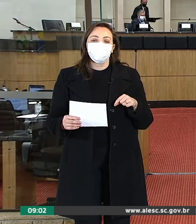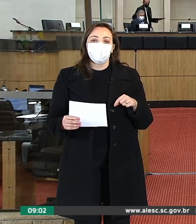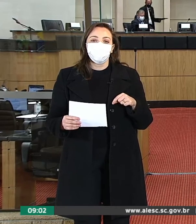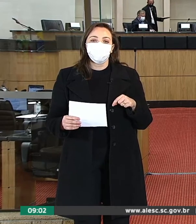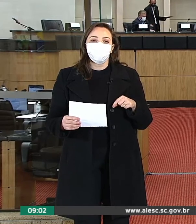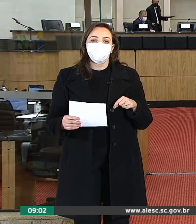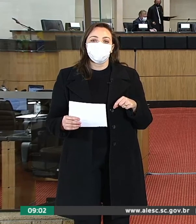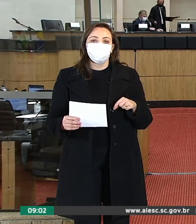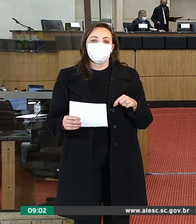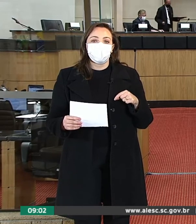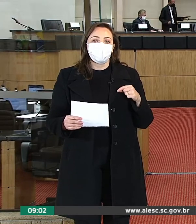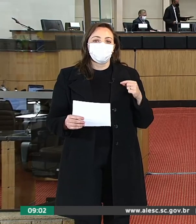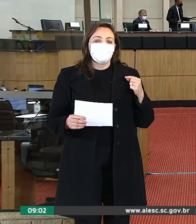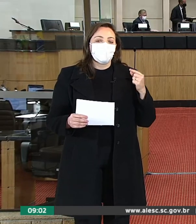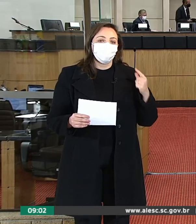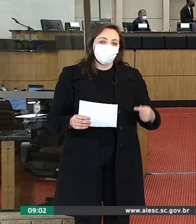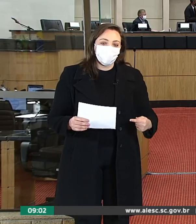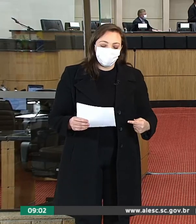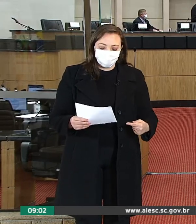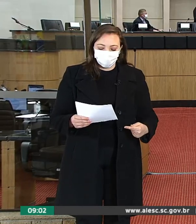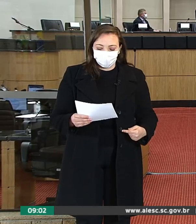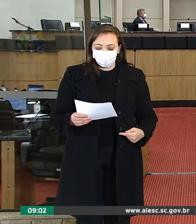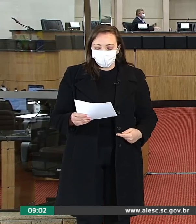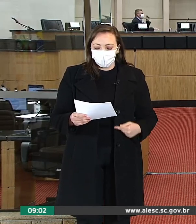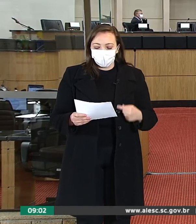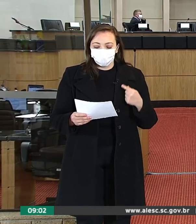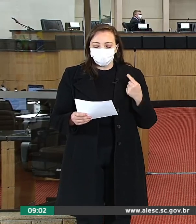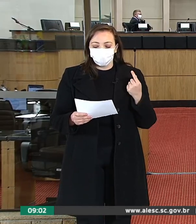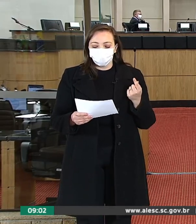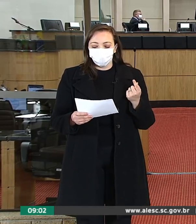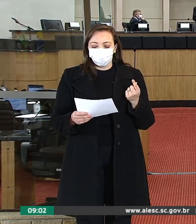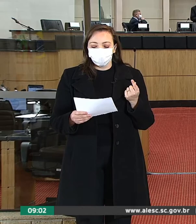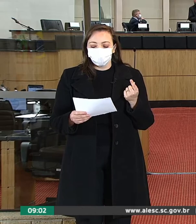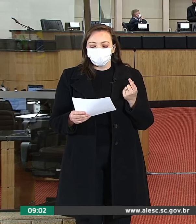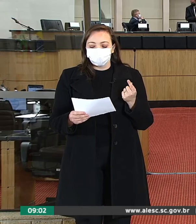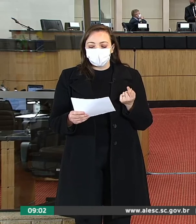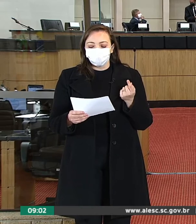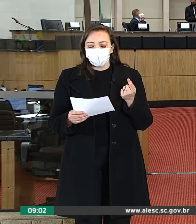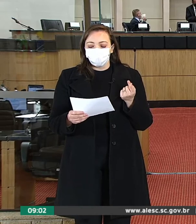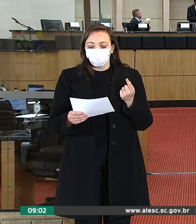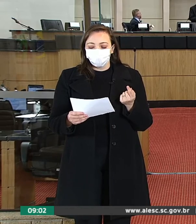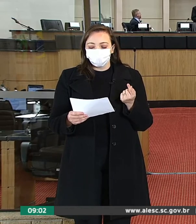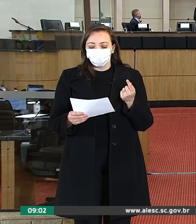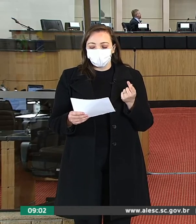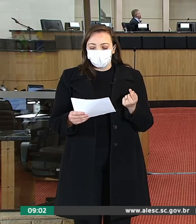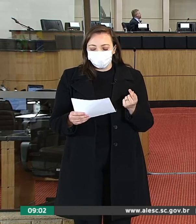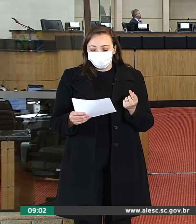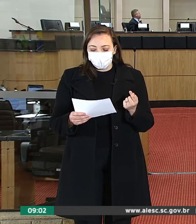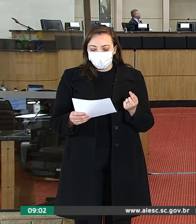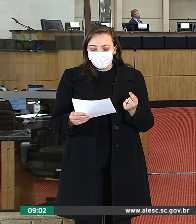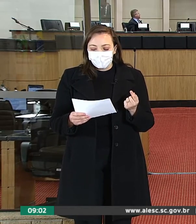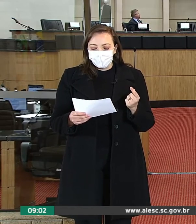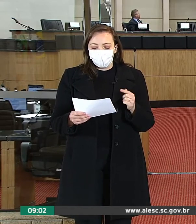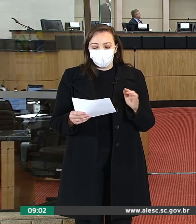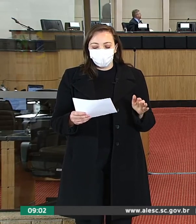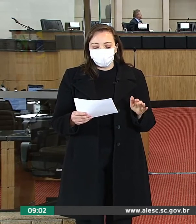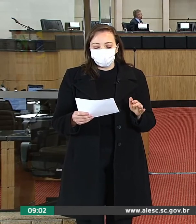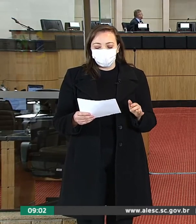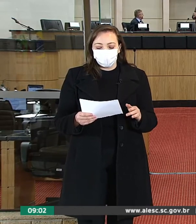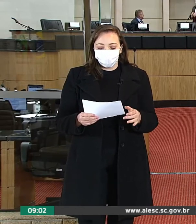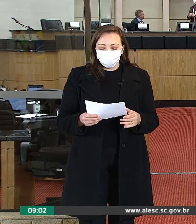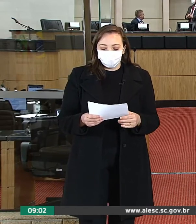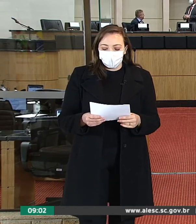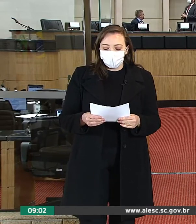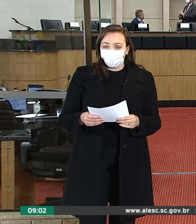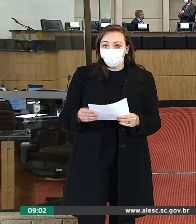partiu da Assembleia Legislativa. Entrou como projeto de lei, foi um projeto do deputado Jair Mioto, do PSC, e agora já